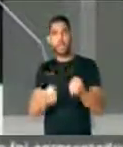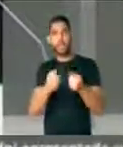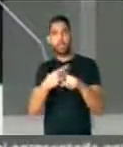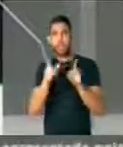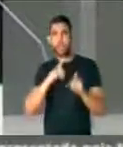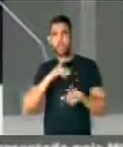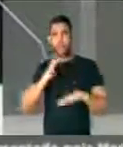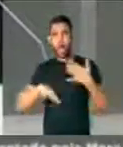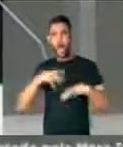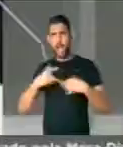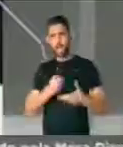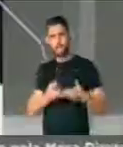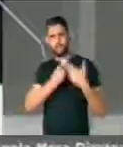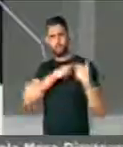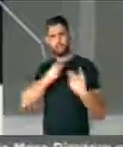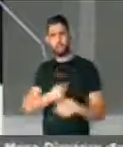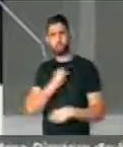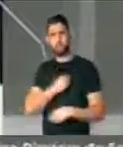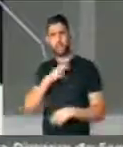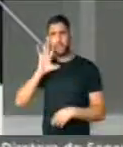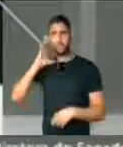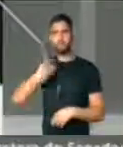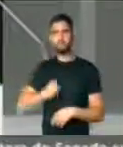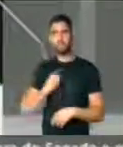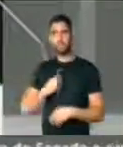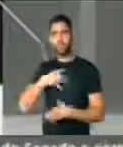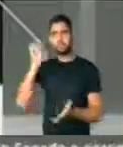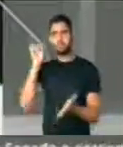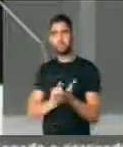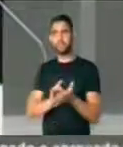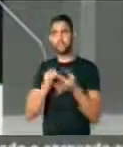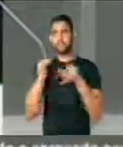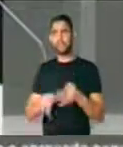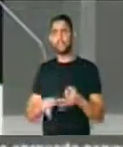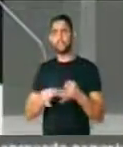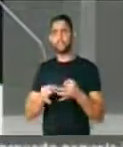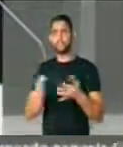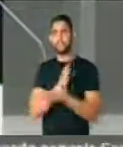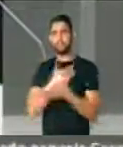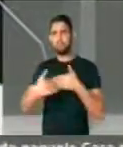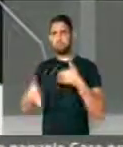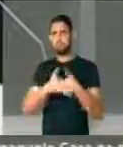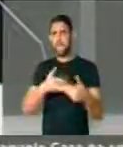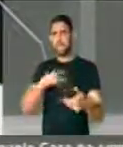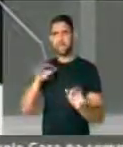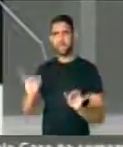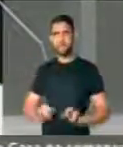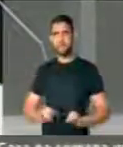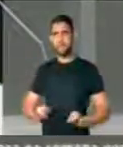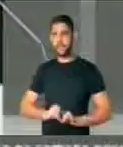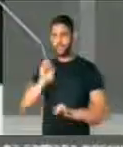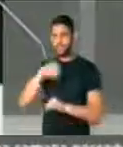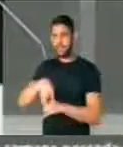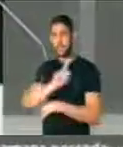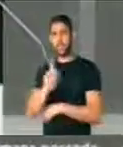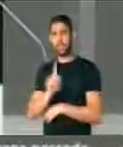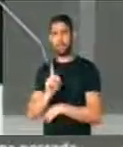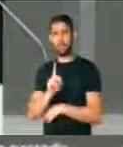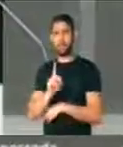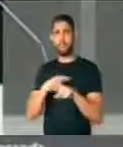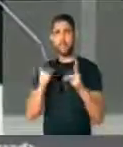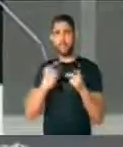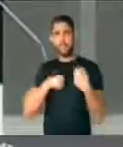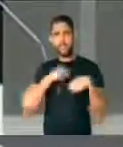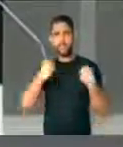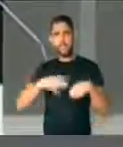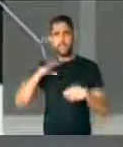ter coragem e responsabilidade para tomar as decisões corretas, sejam elas doloridas ou não. E o que nós